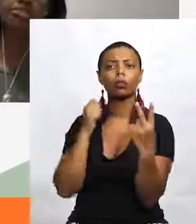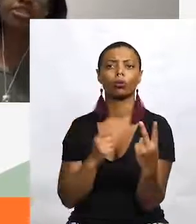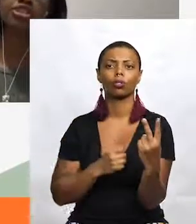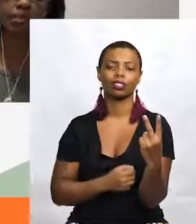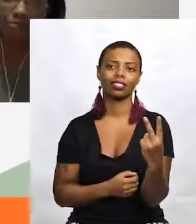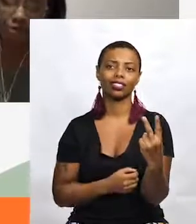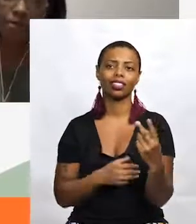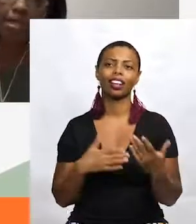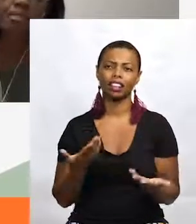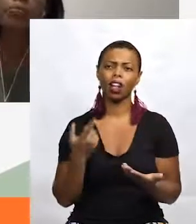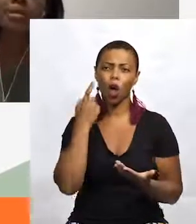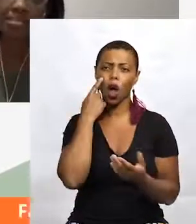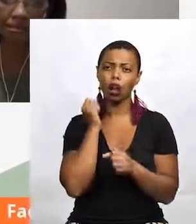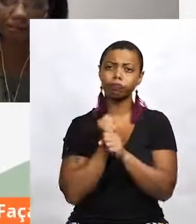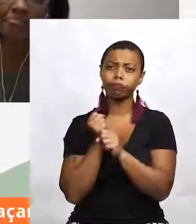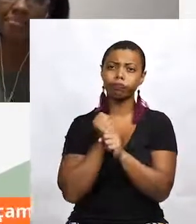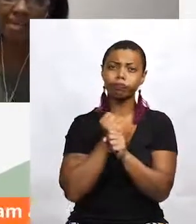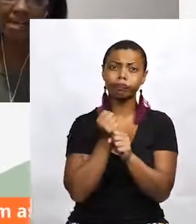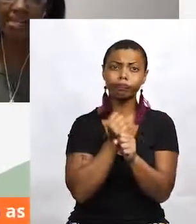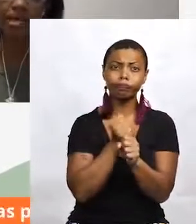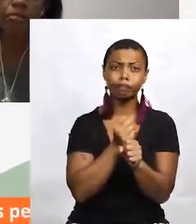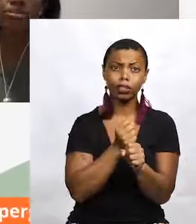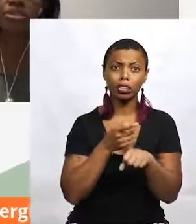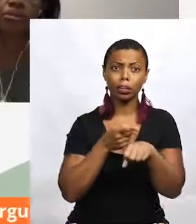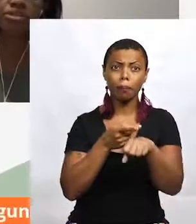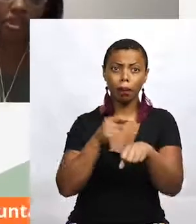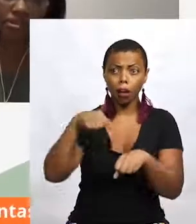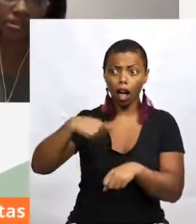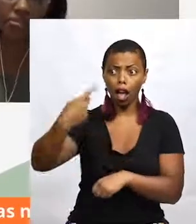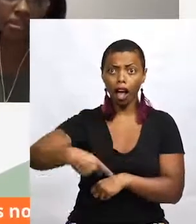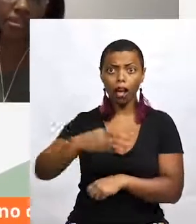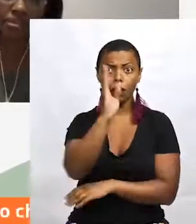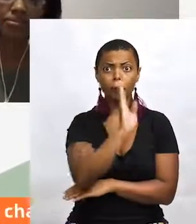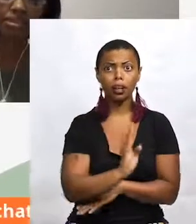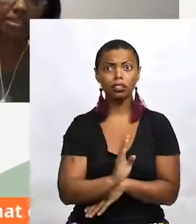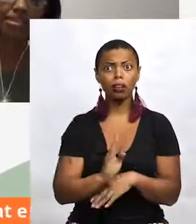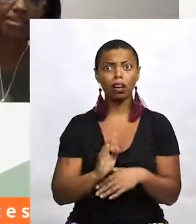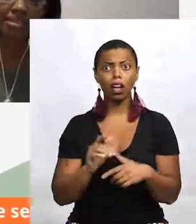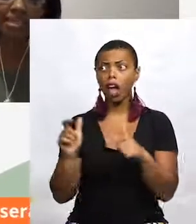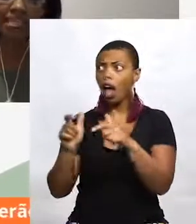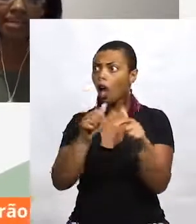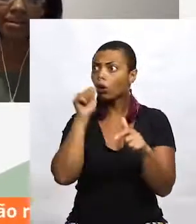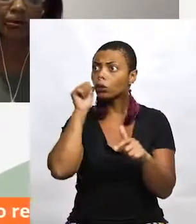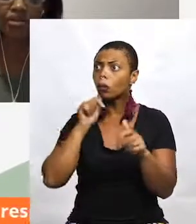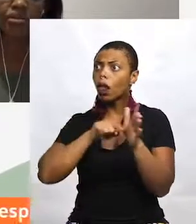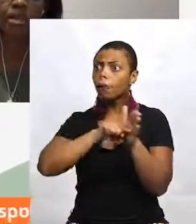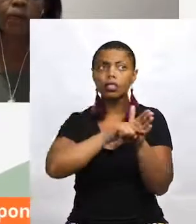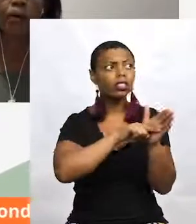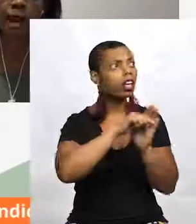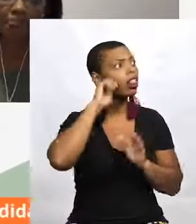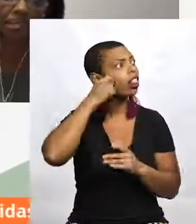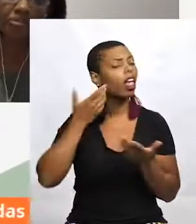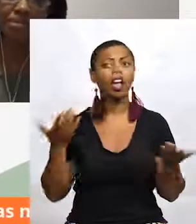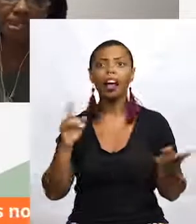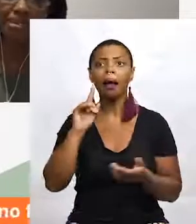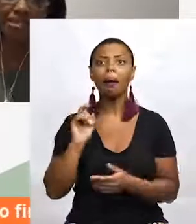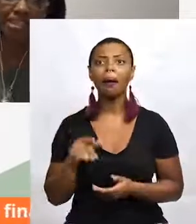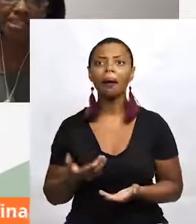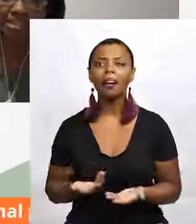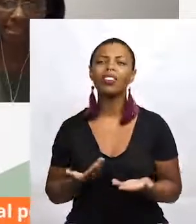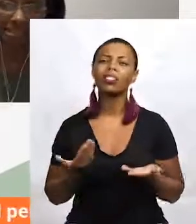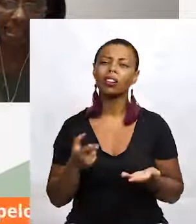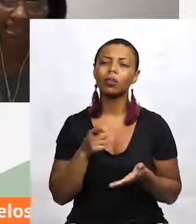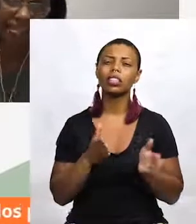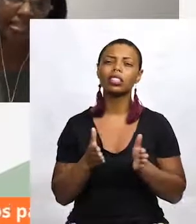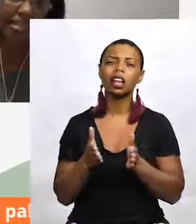todos esses anos de prêmio foram aqui no Brasil. Né? E onde estão as nossas pesquisadoras negras? Então, eu acho que é um caminho que